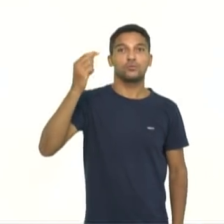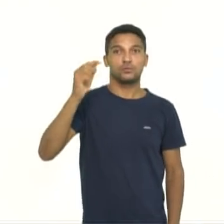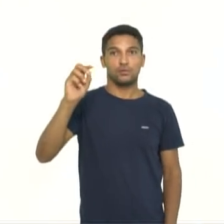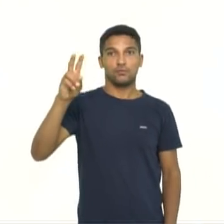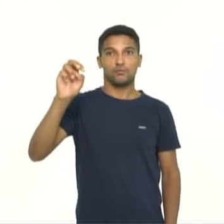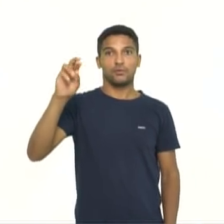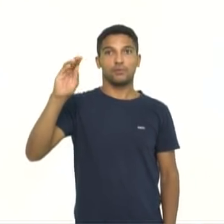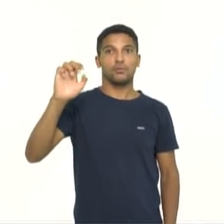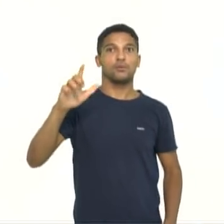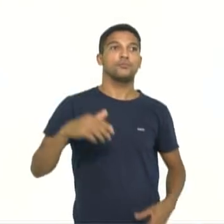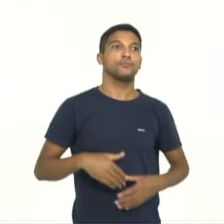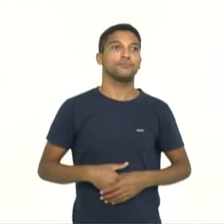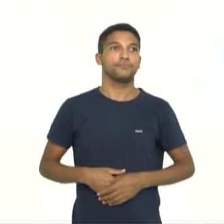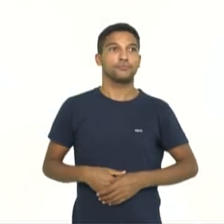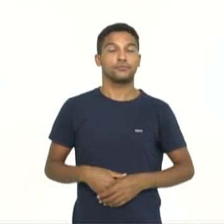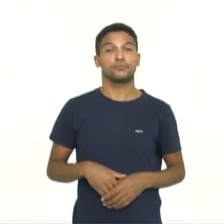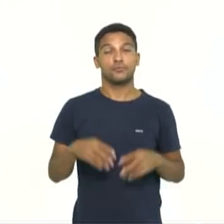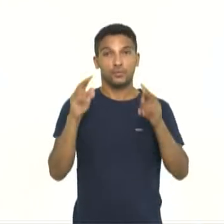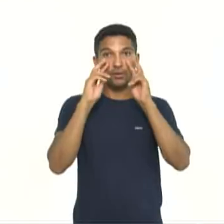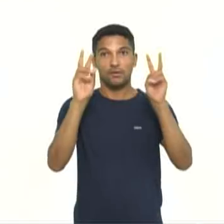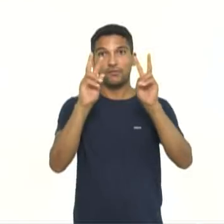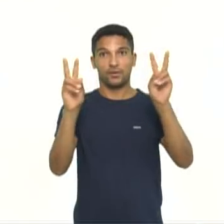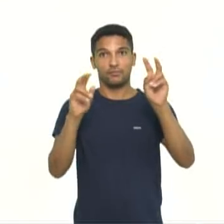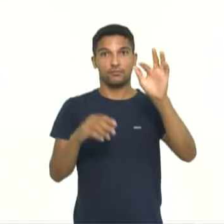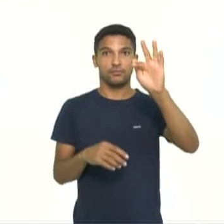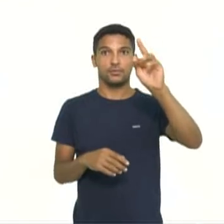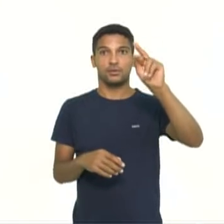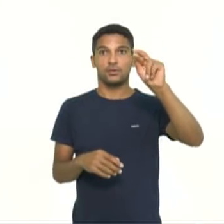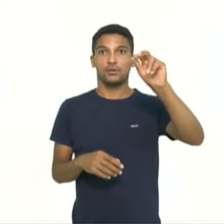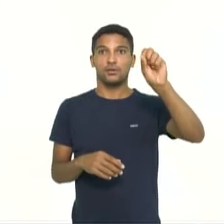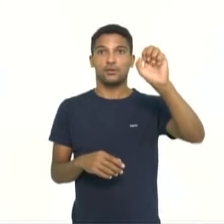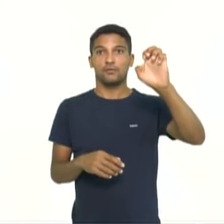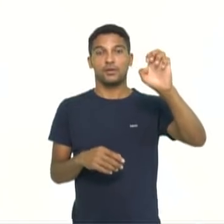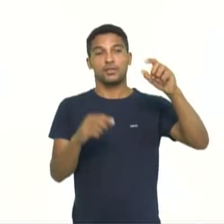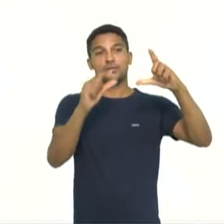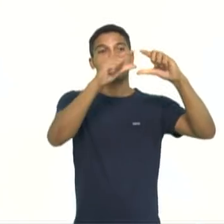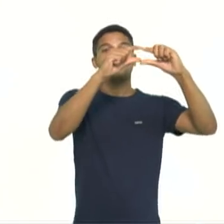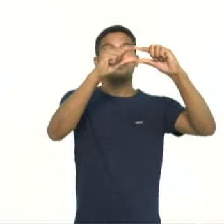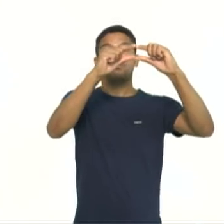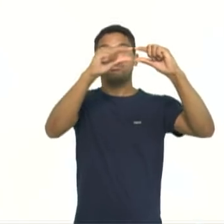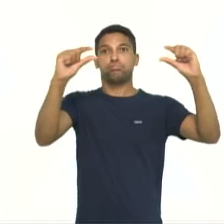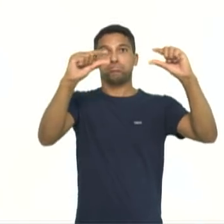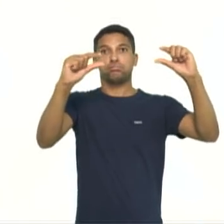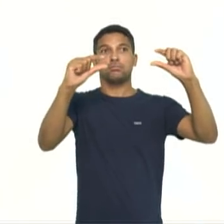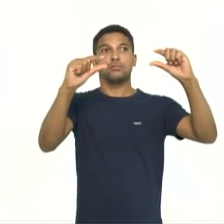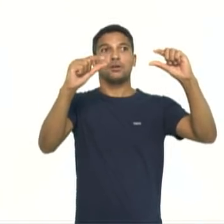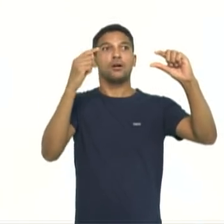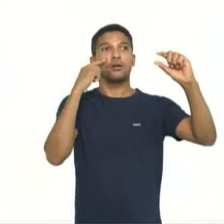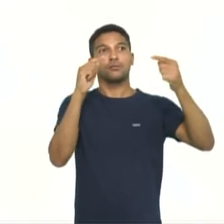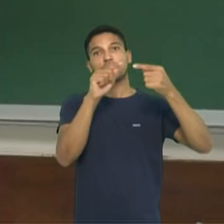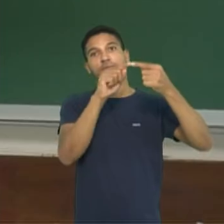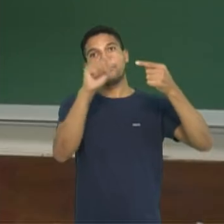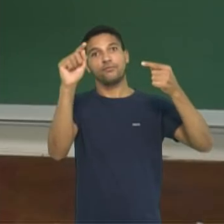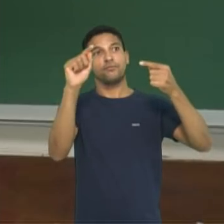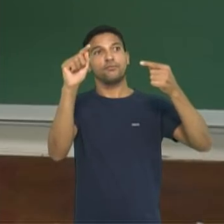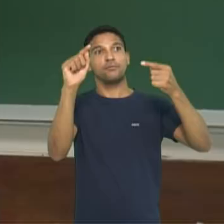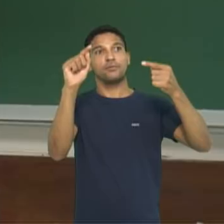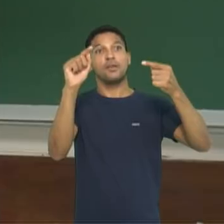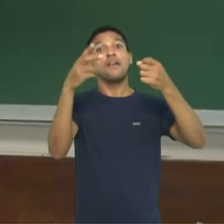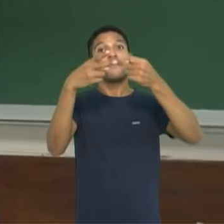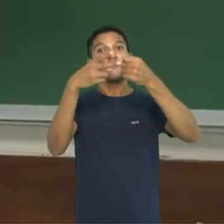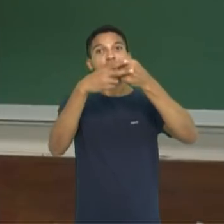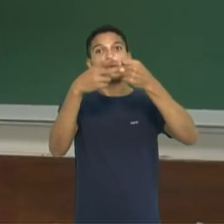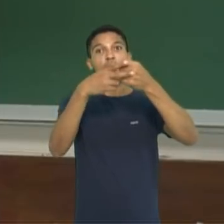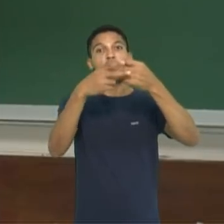ser verbal ou nominal, né? Quando a frase é verbal, como o próprio nome sugere, ela apresenta verbo,